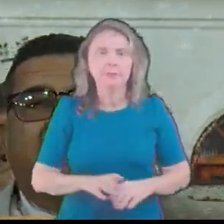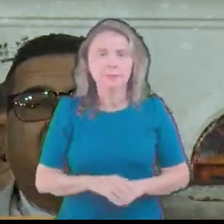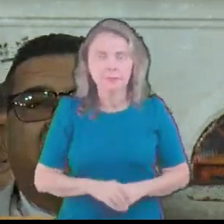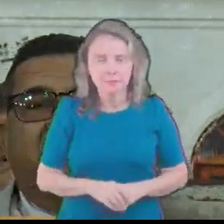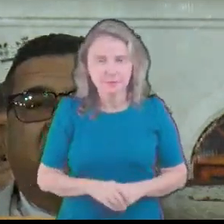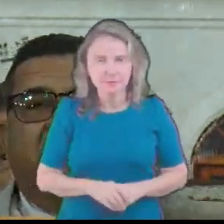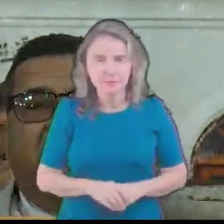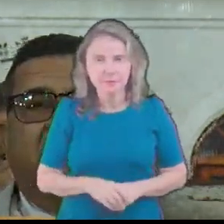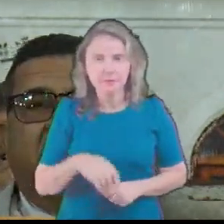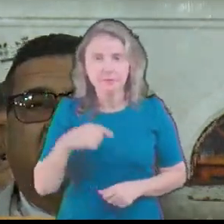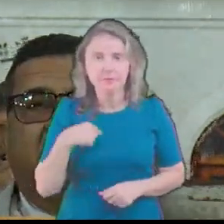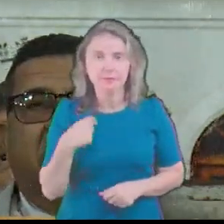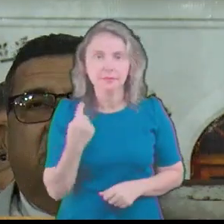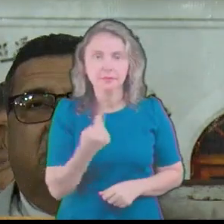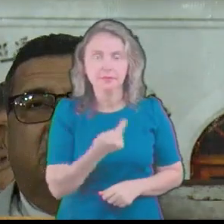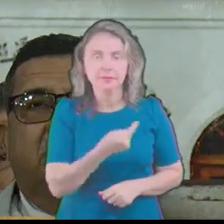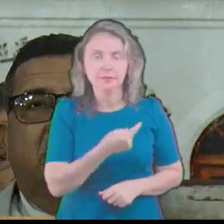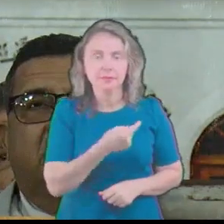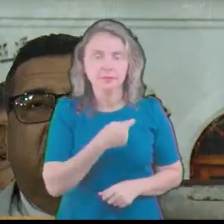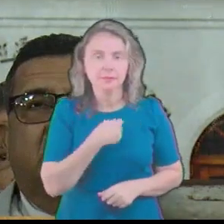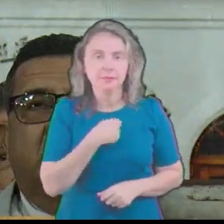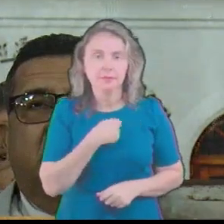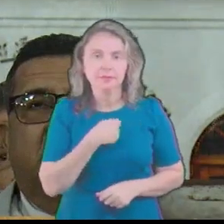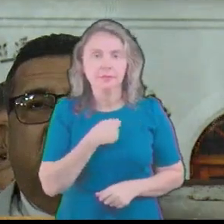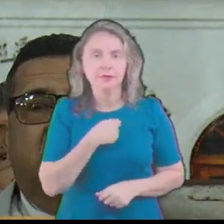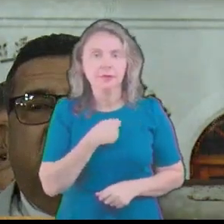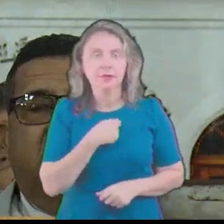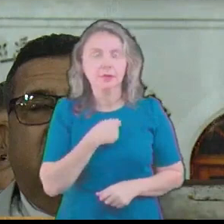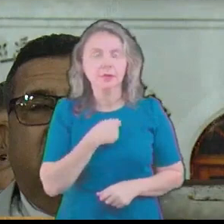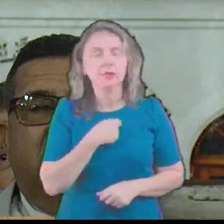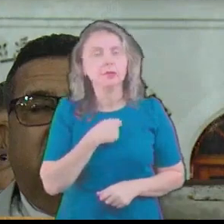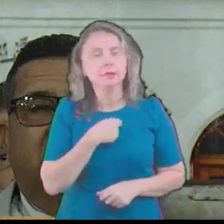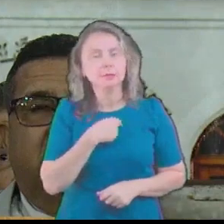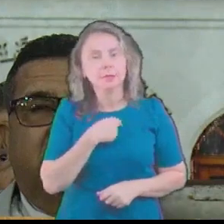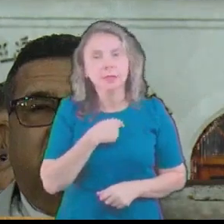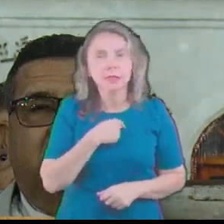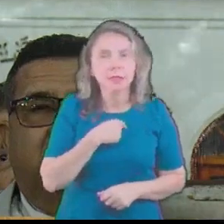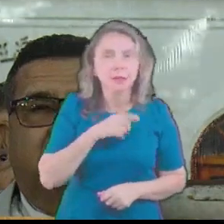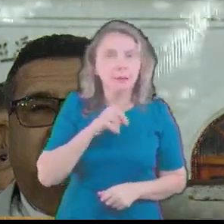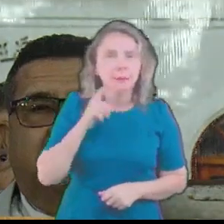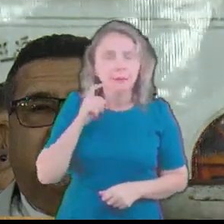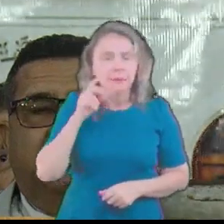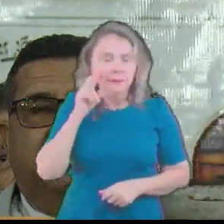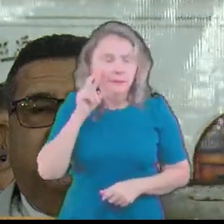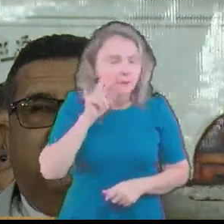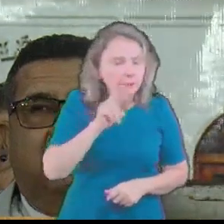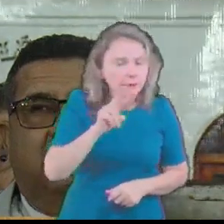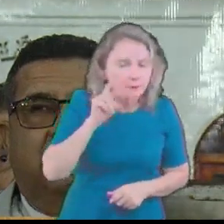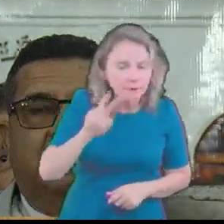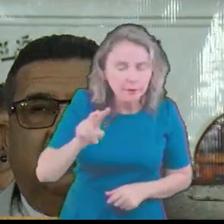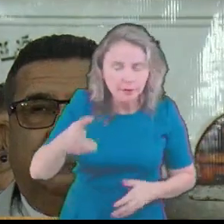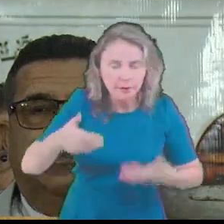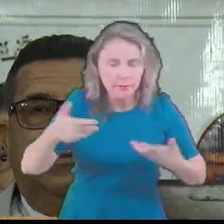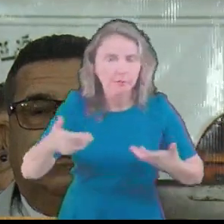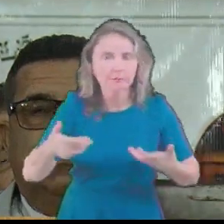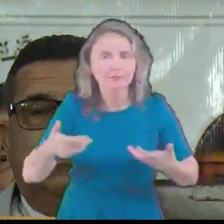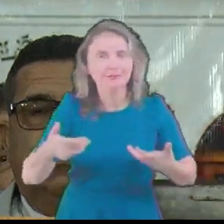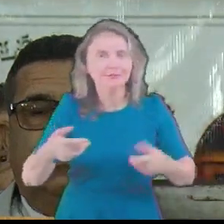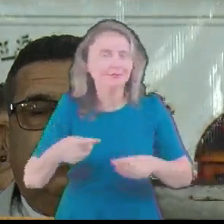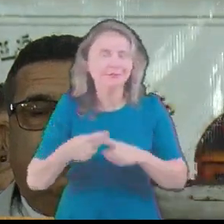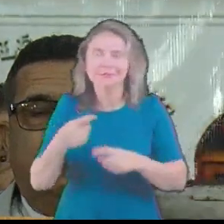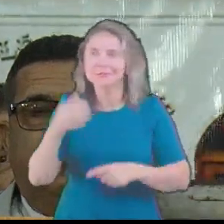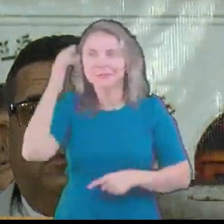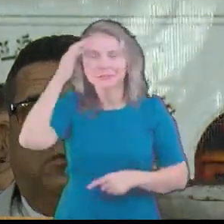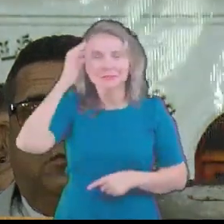Nós não andamos por vista, nós andamos por fé. E eu quero